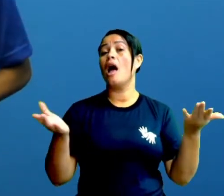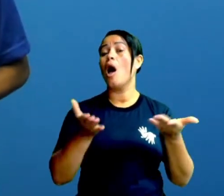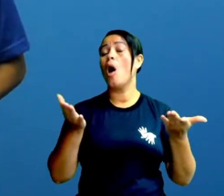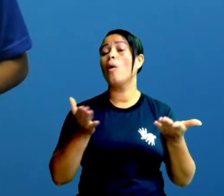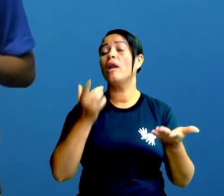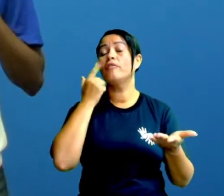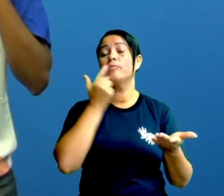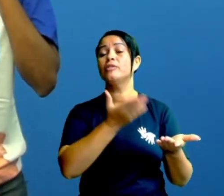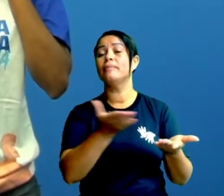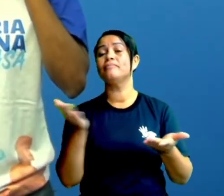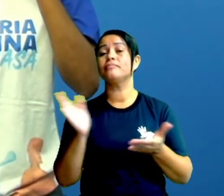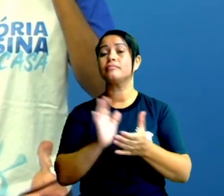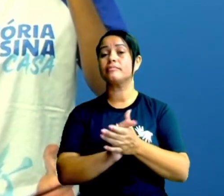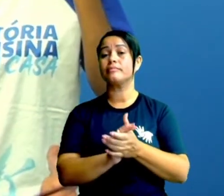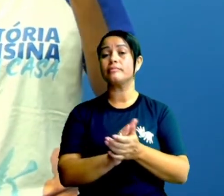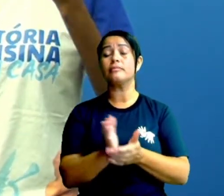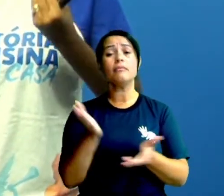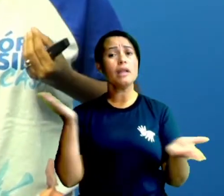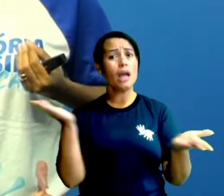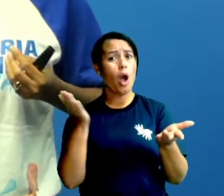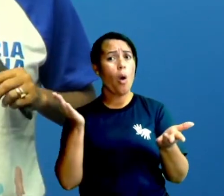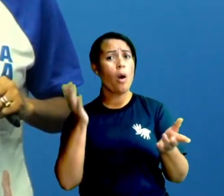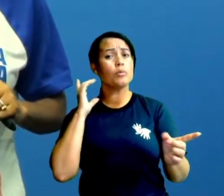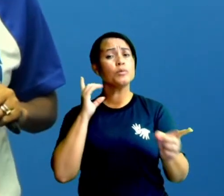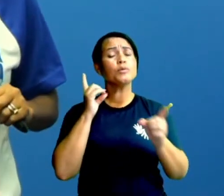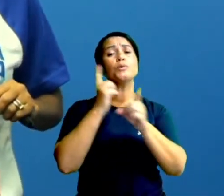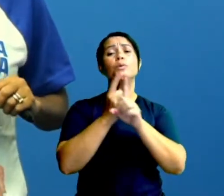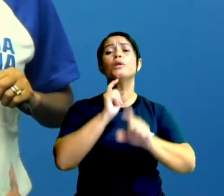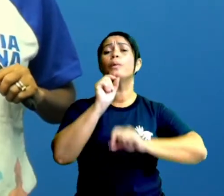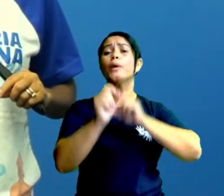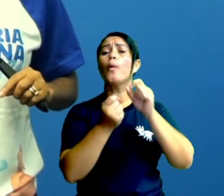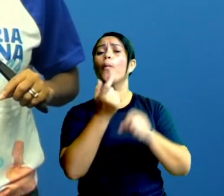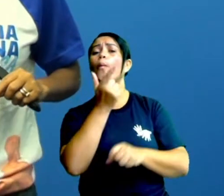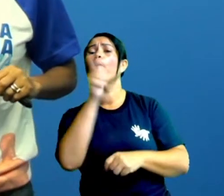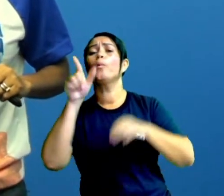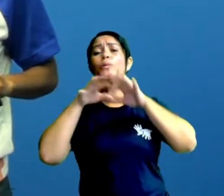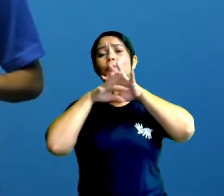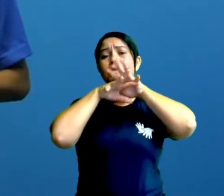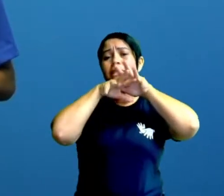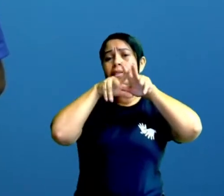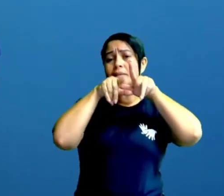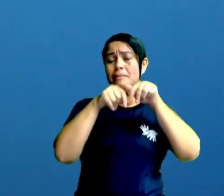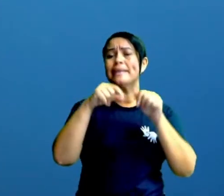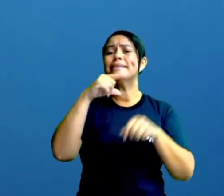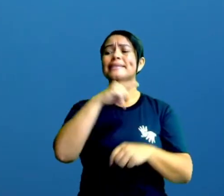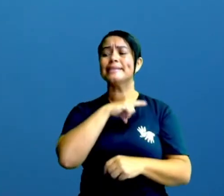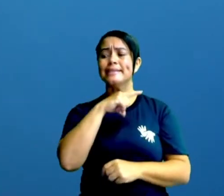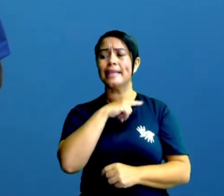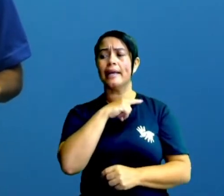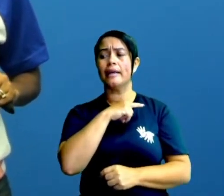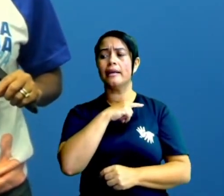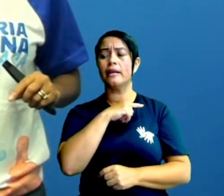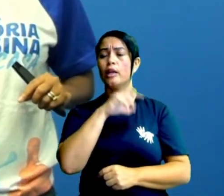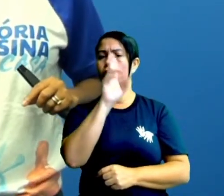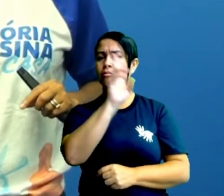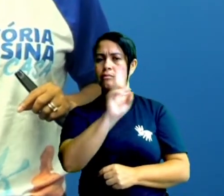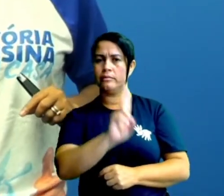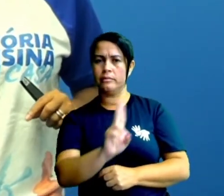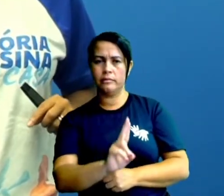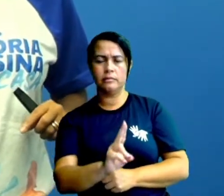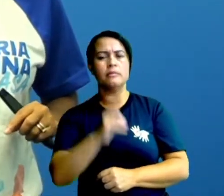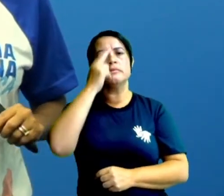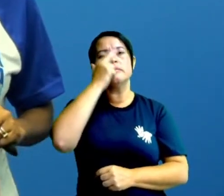e agora vamos lá vamos encontrar outros animais que possuem o